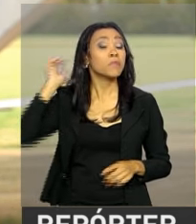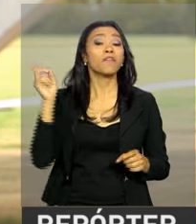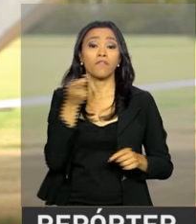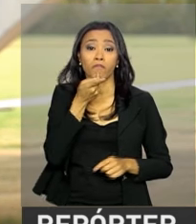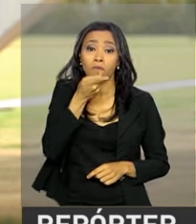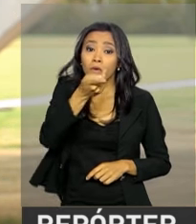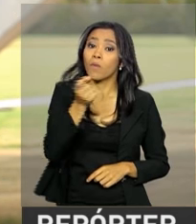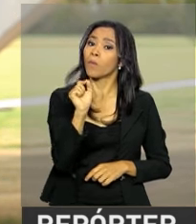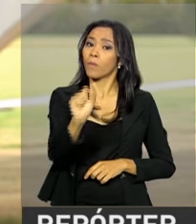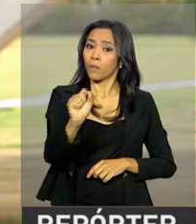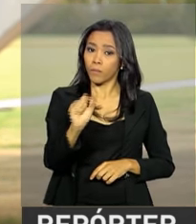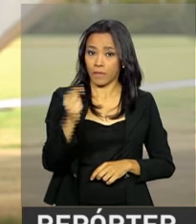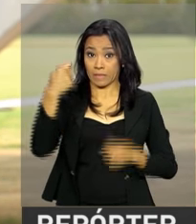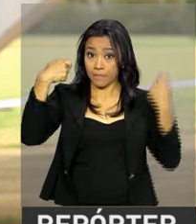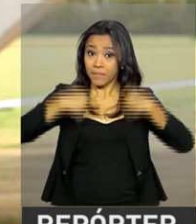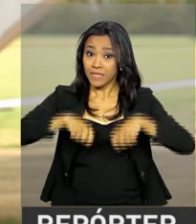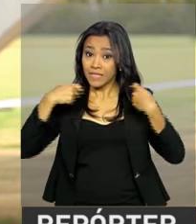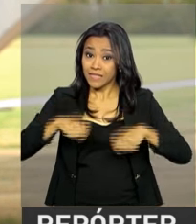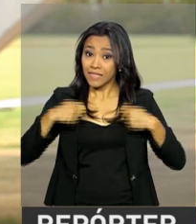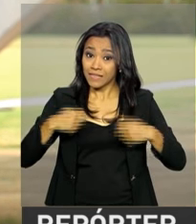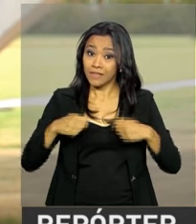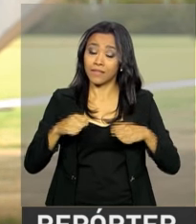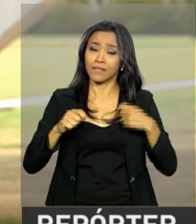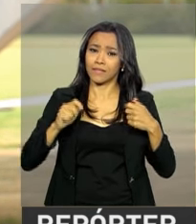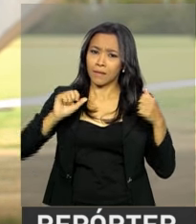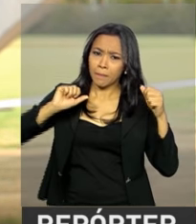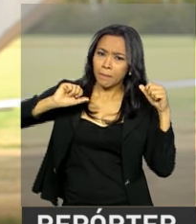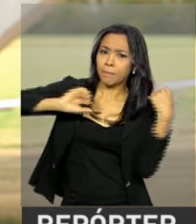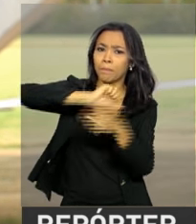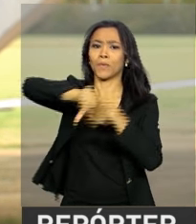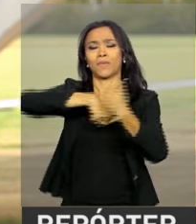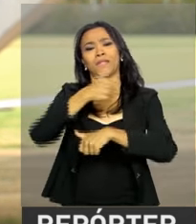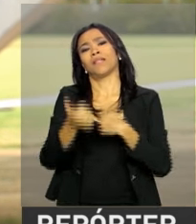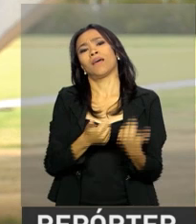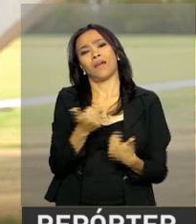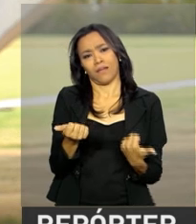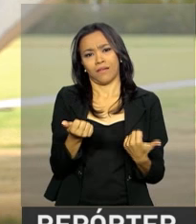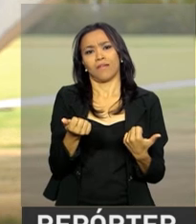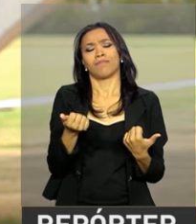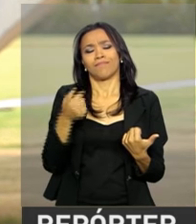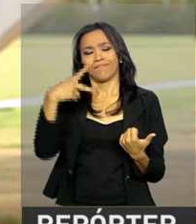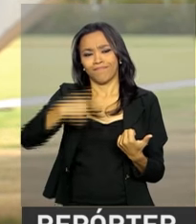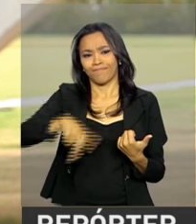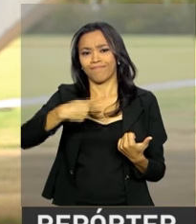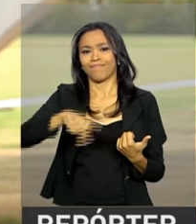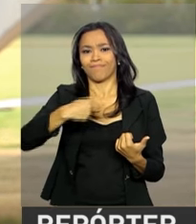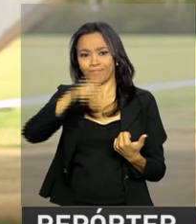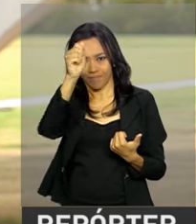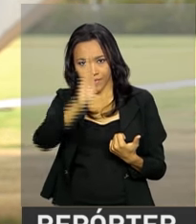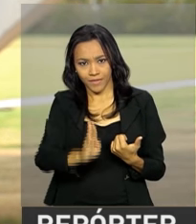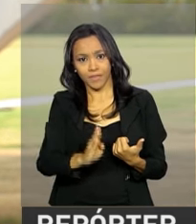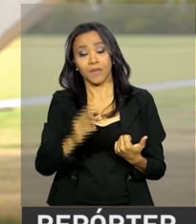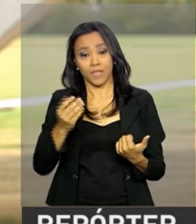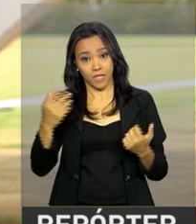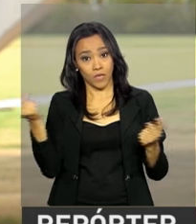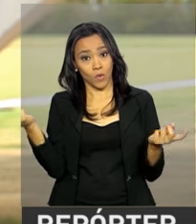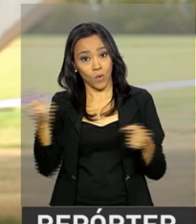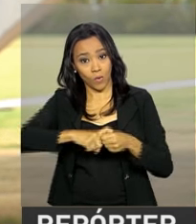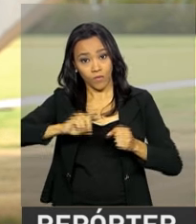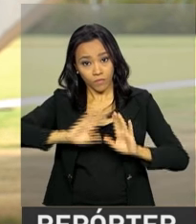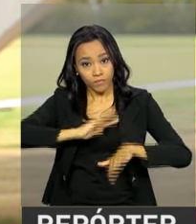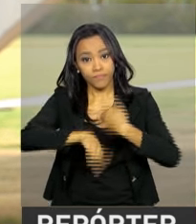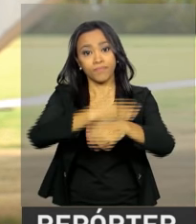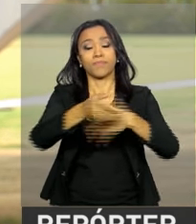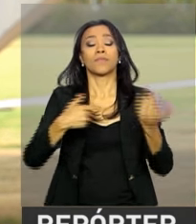reafirmou que é preciso fazer reformas no país para que o Brasil volte a crescer. Em entrevista ao Portal